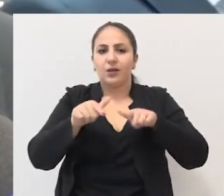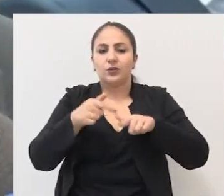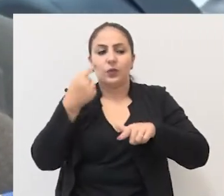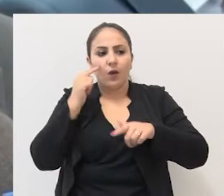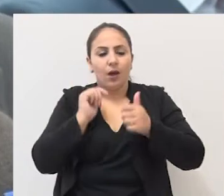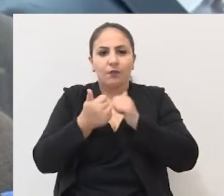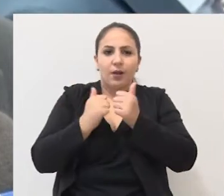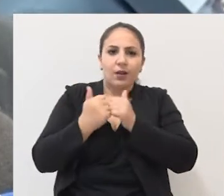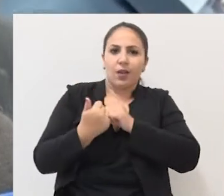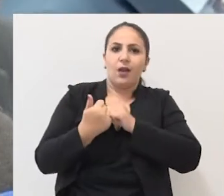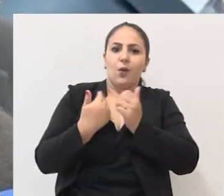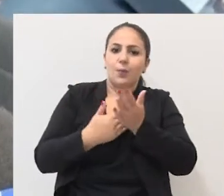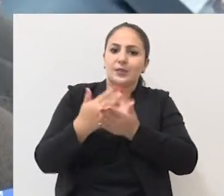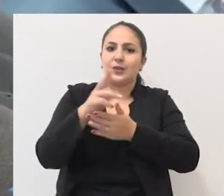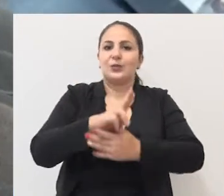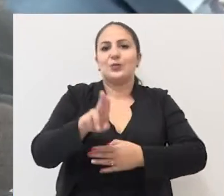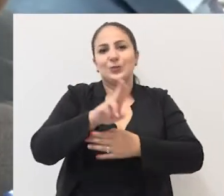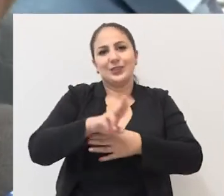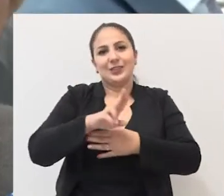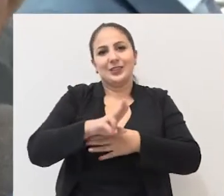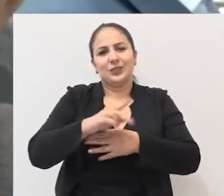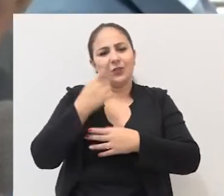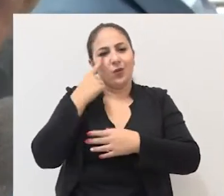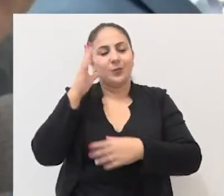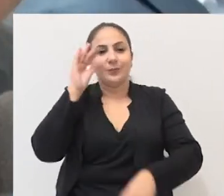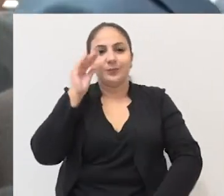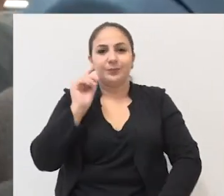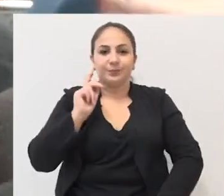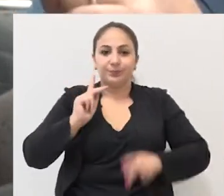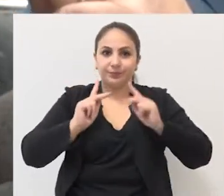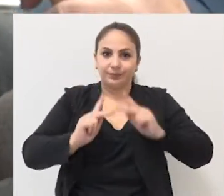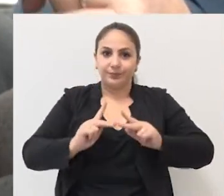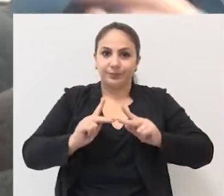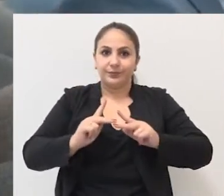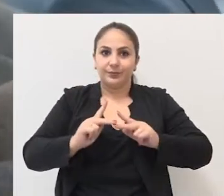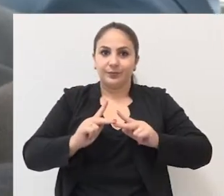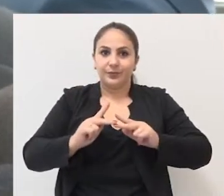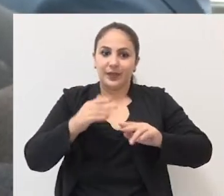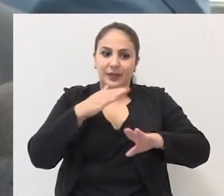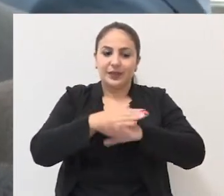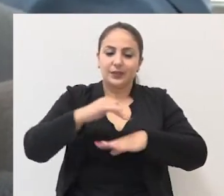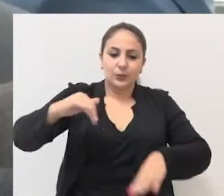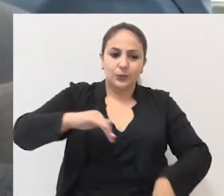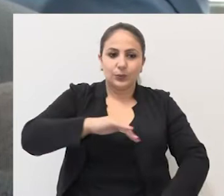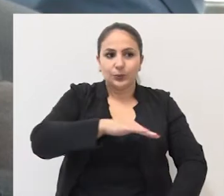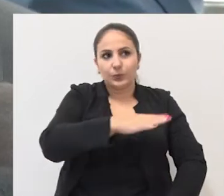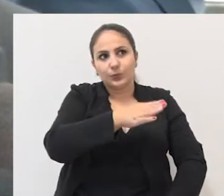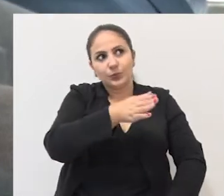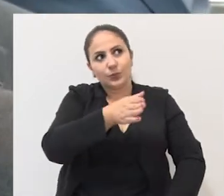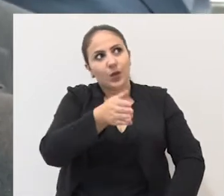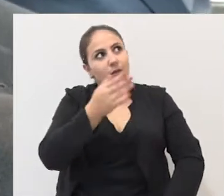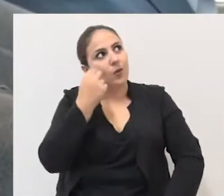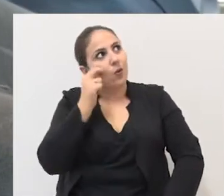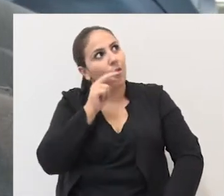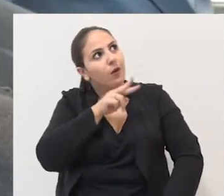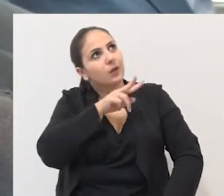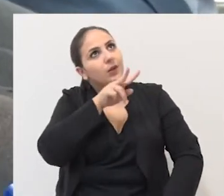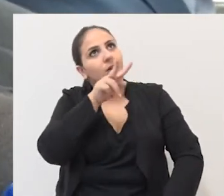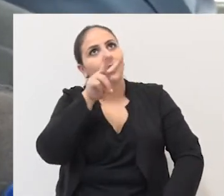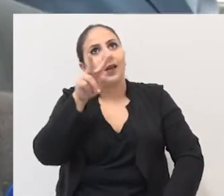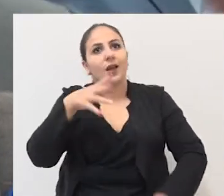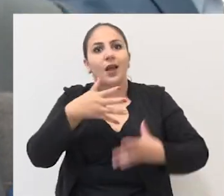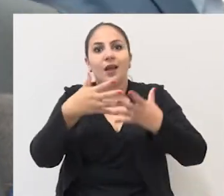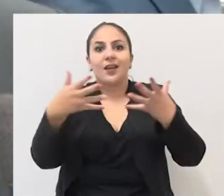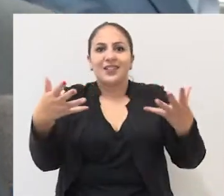avaliarem o empreendimento, começarem a utilizar, vocês vão observar que quem entra pelo L0, ele já tem uma relação da grandiosidade que o empreendimento